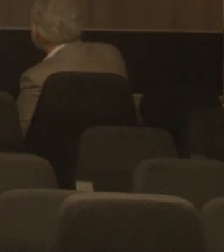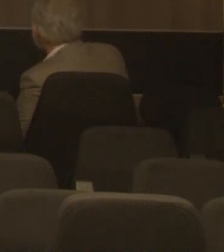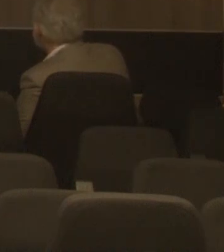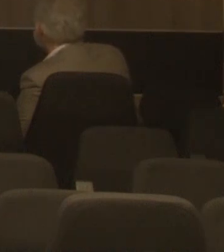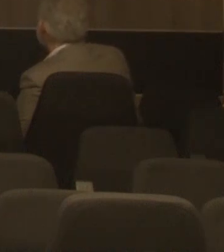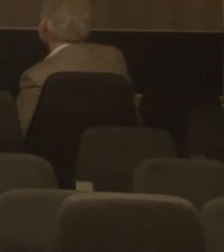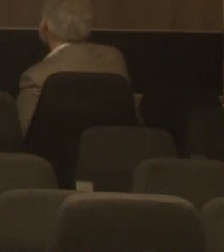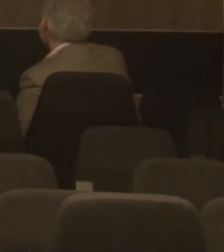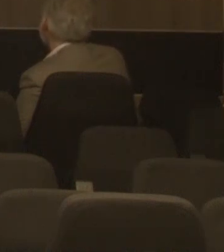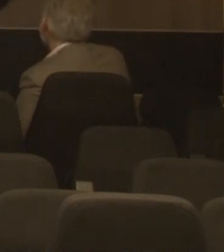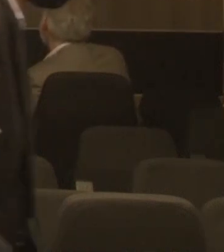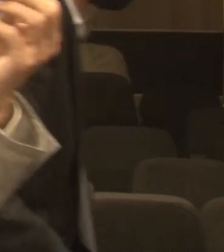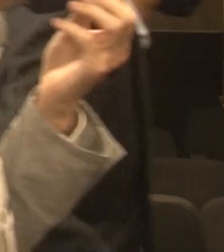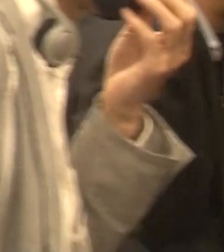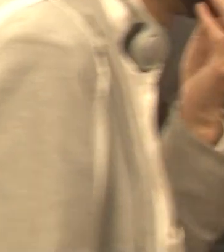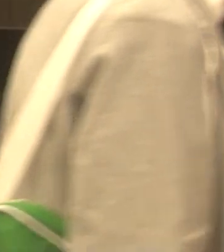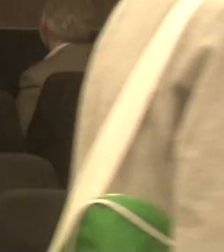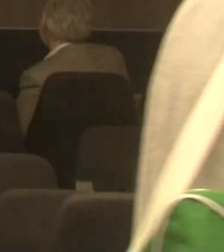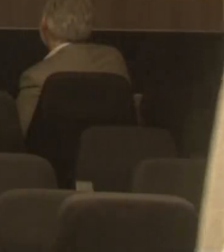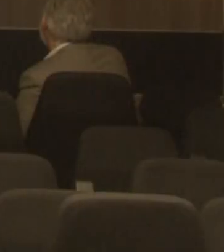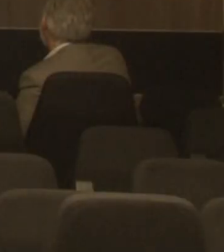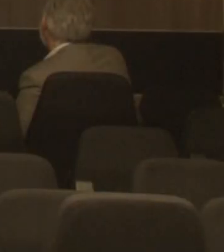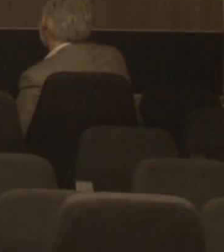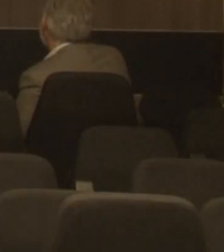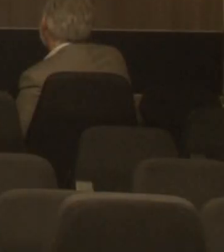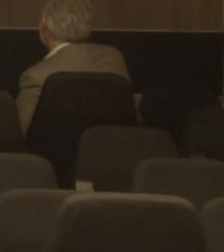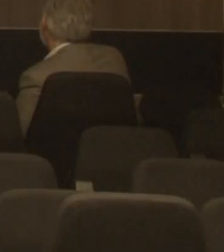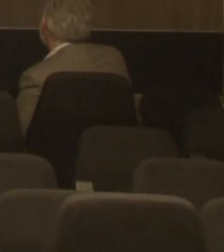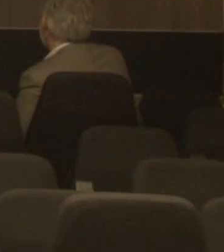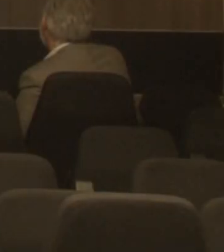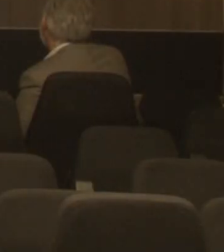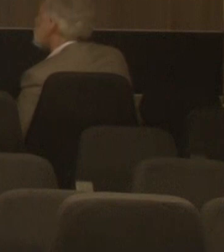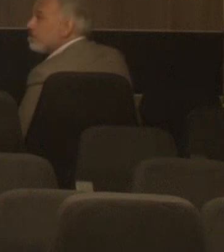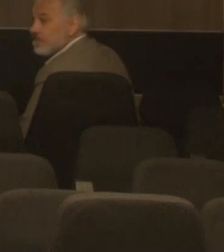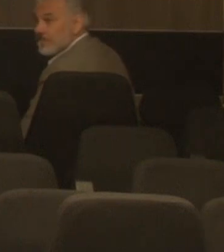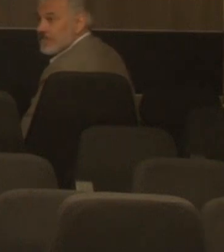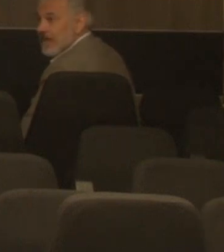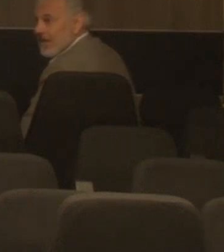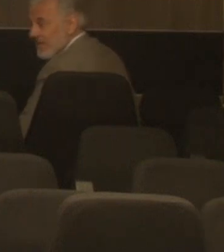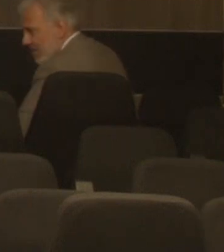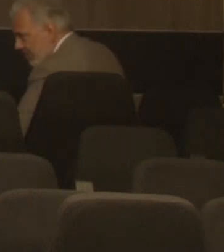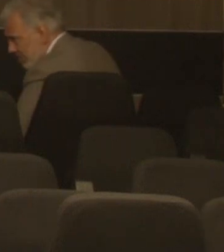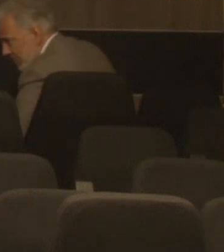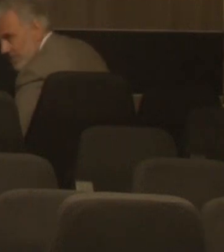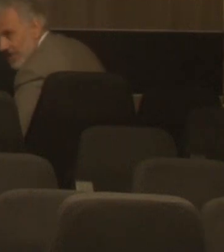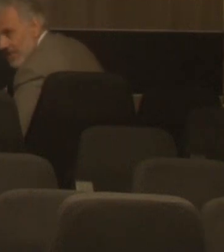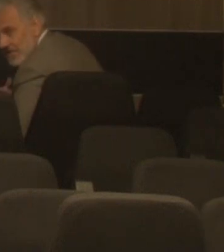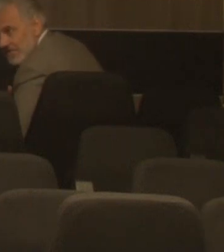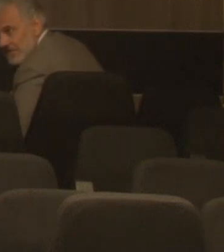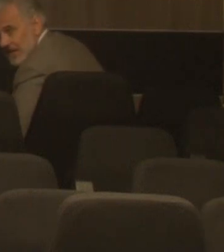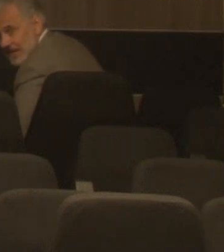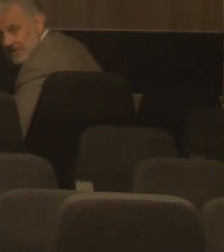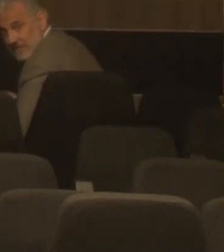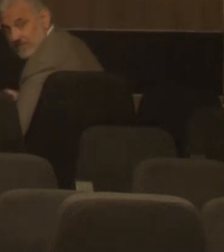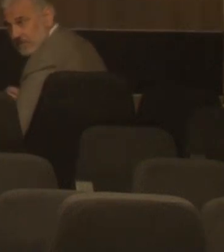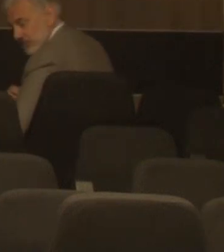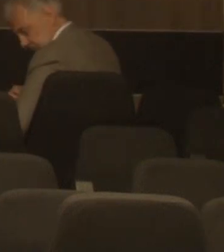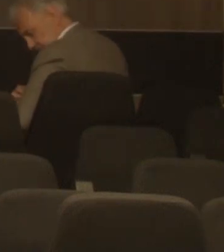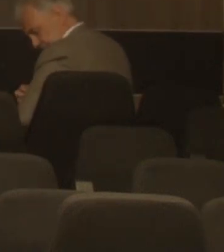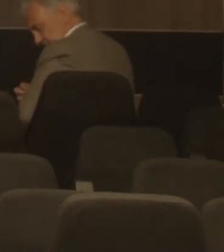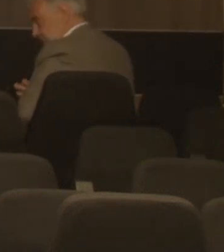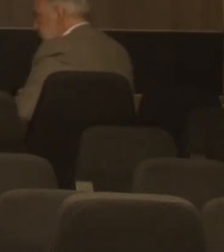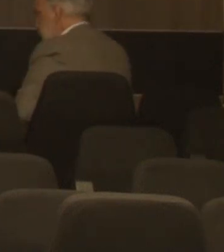então, por esse motivo, não vamos conseguir abrir para perguntas, tá? Vamos lá, vamos assisti-lo.